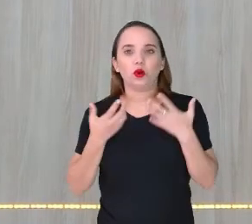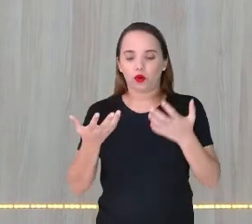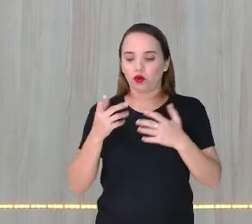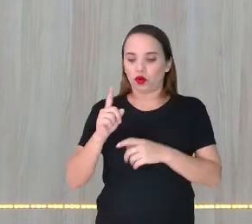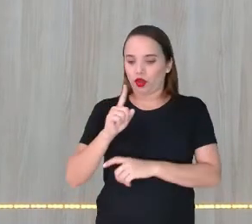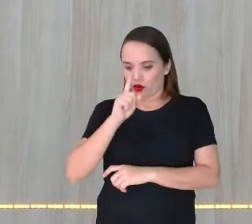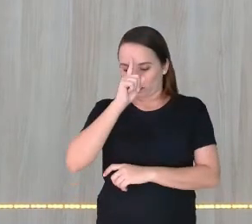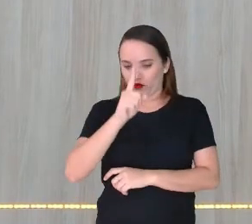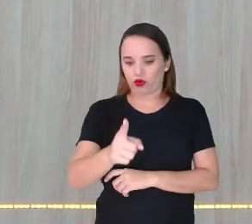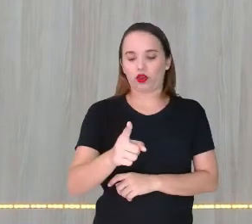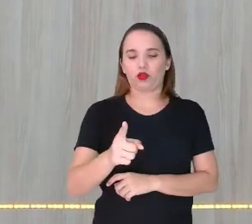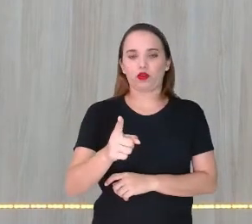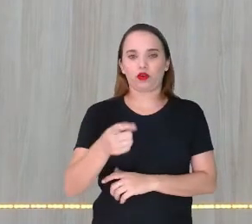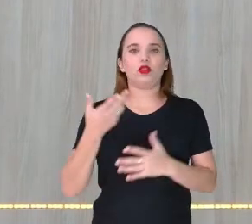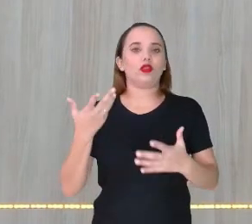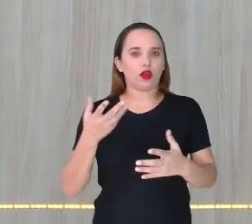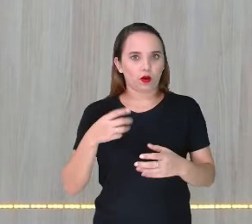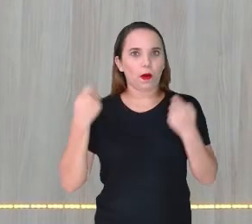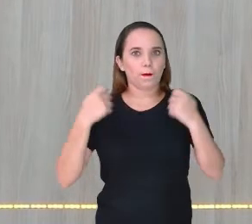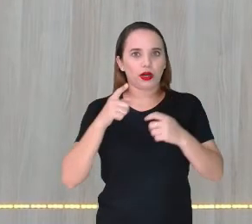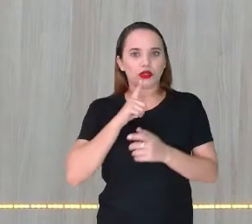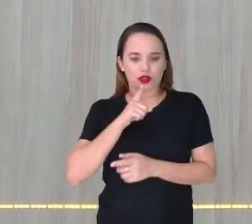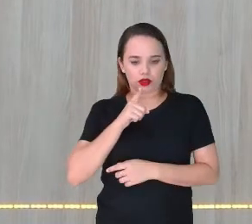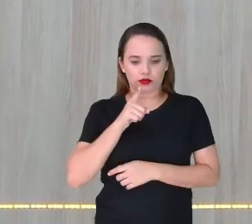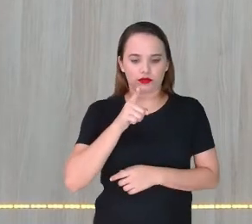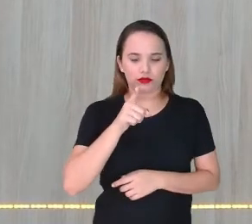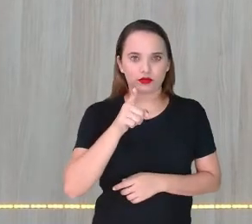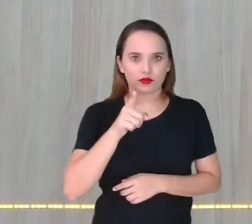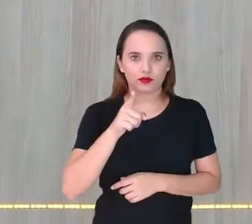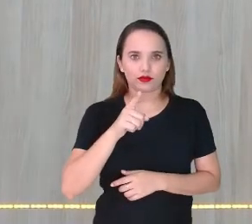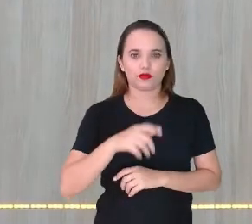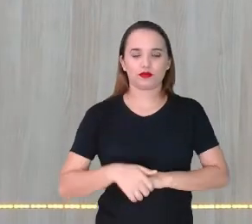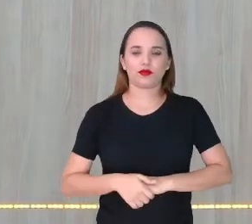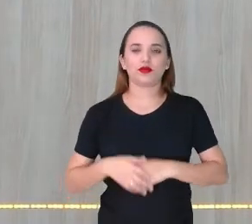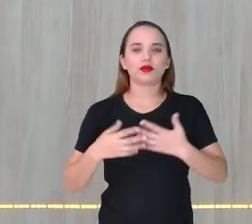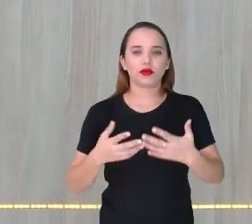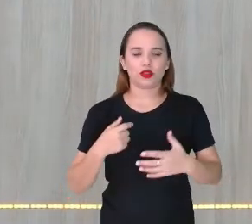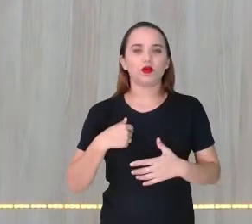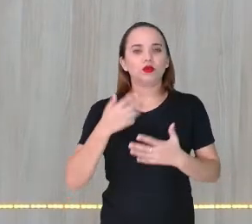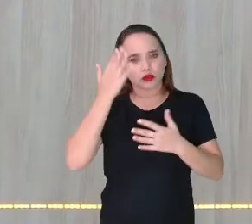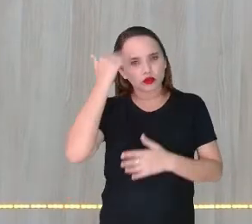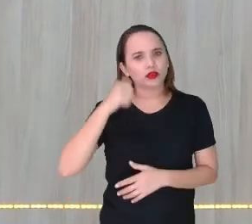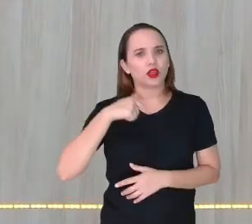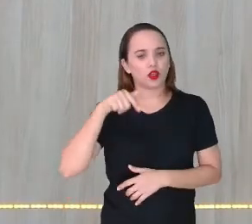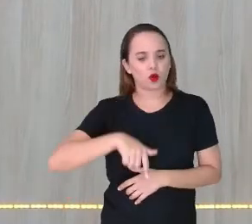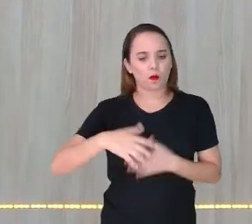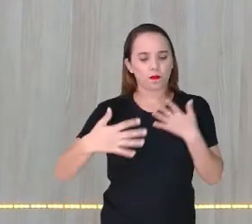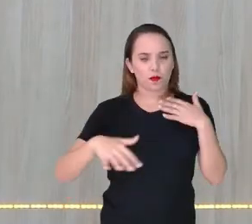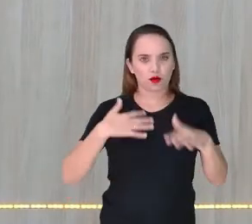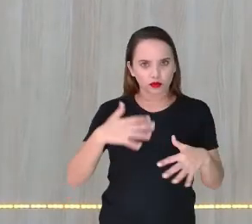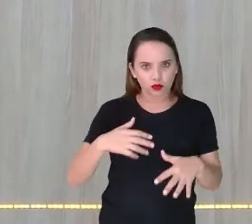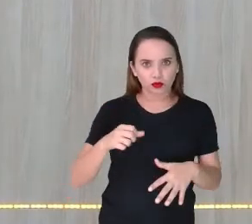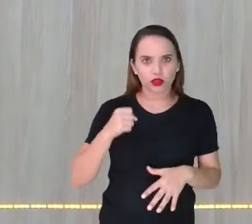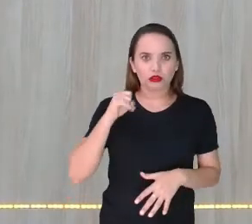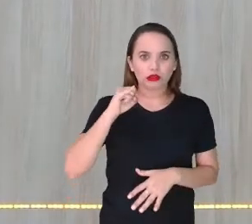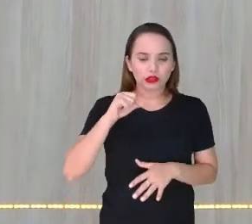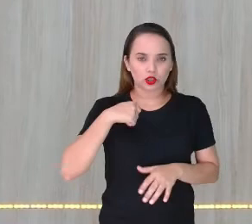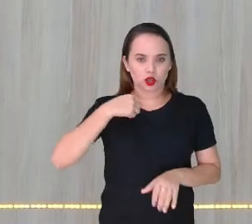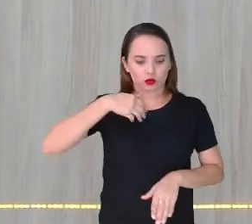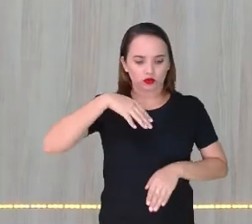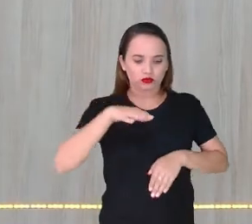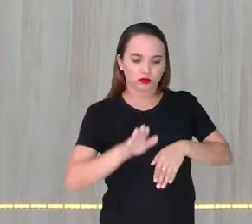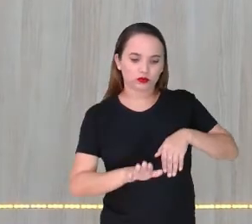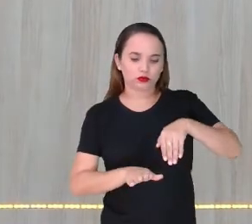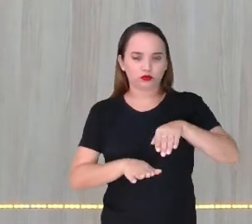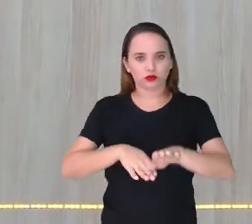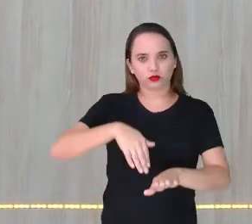eu quero chegar mais próximo do público que está me assistindo. Então, eu sei que aquele meu movimento, seja ele um caminhar de eu ir